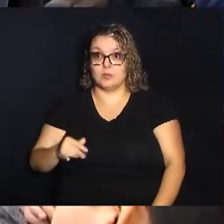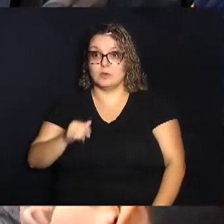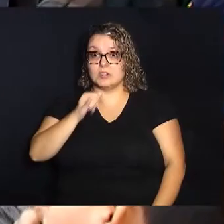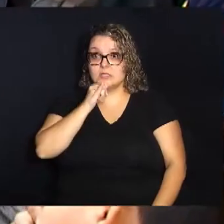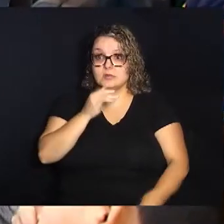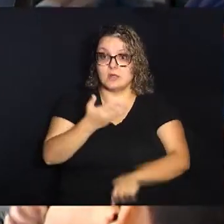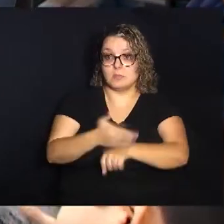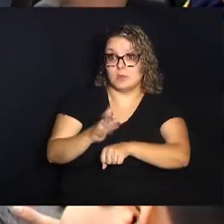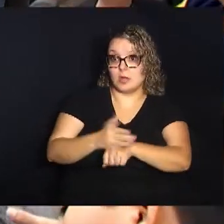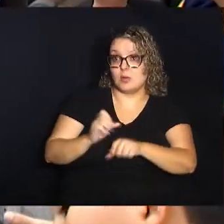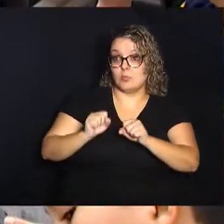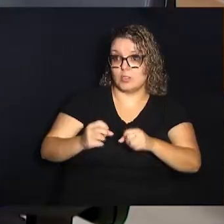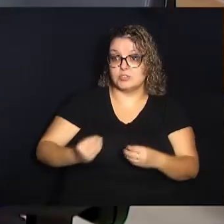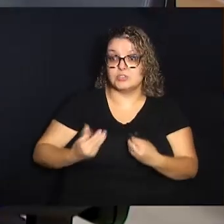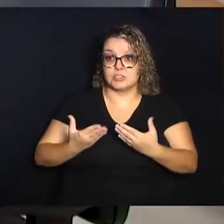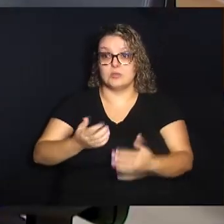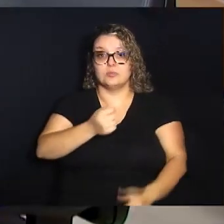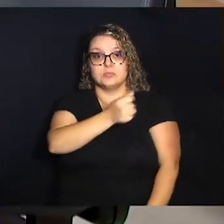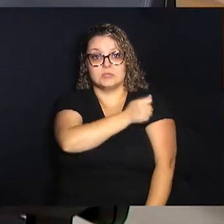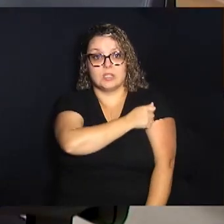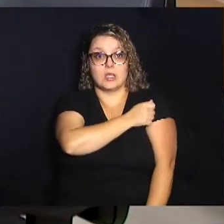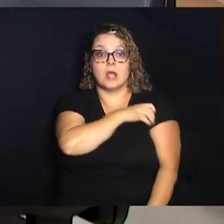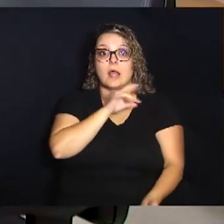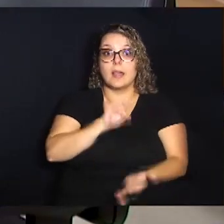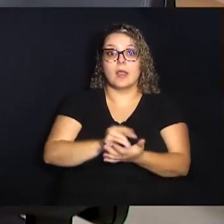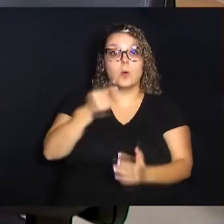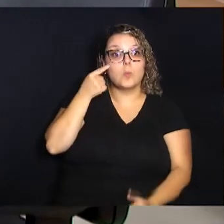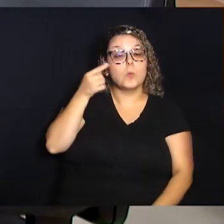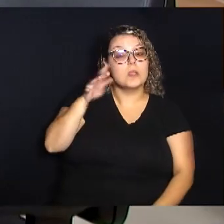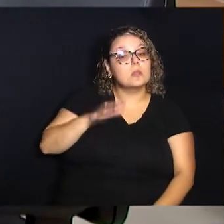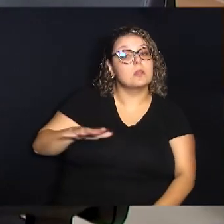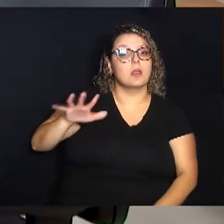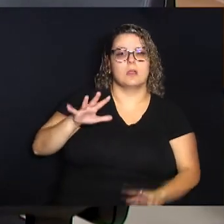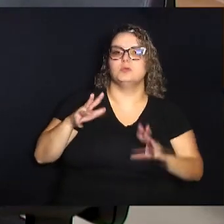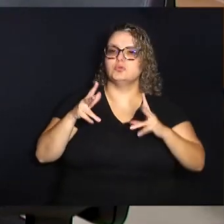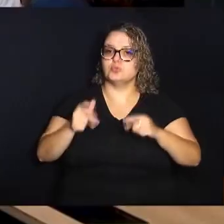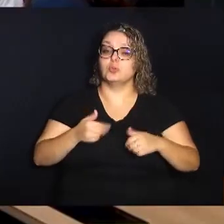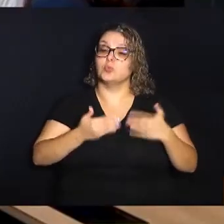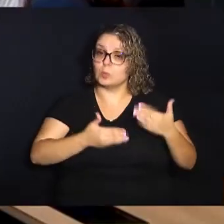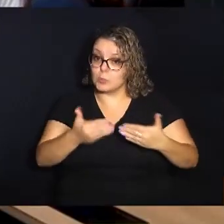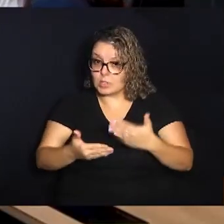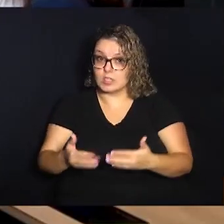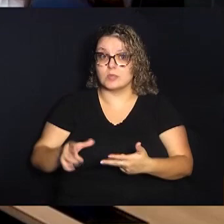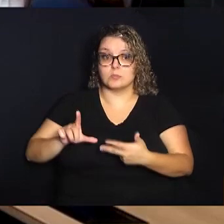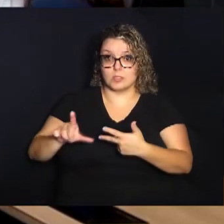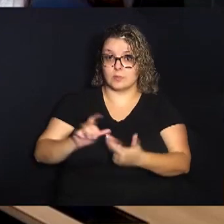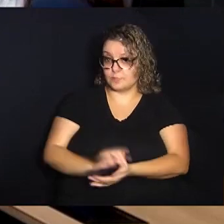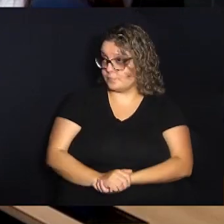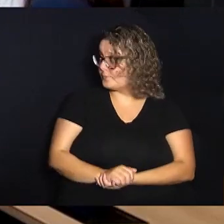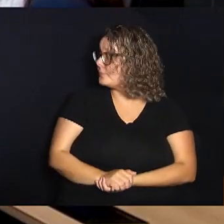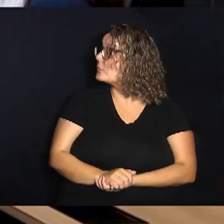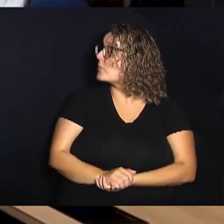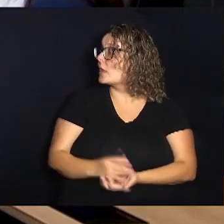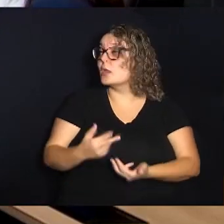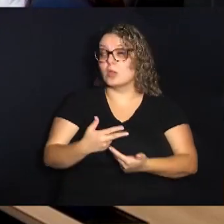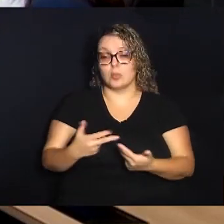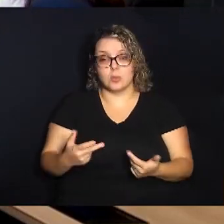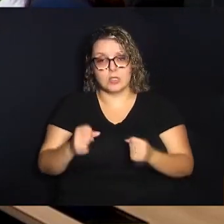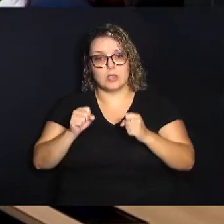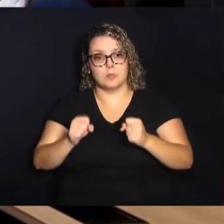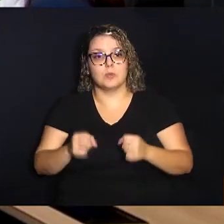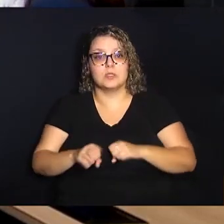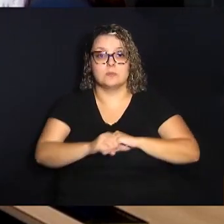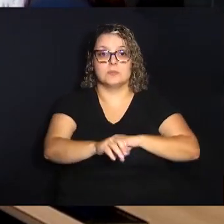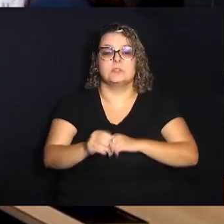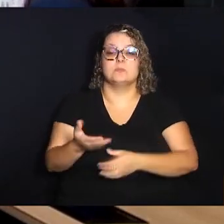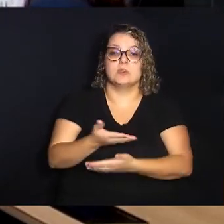prático pode dar aos alunos a real dimensão de todo o processo legislativo. É algo que a gente pôde passar para eles, né,